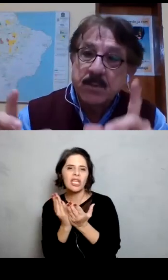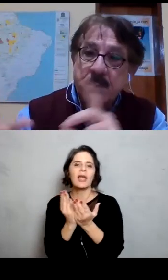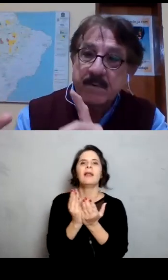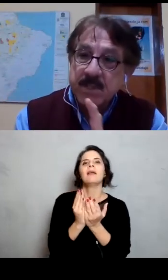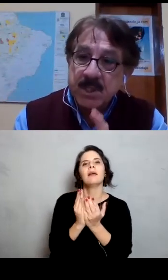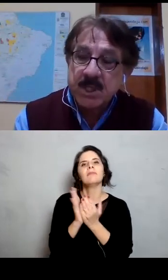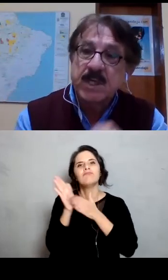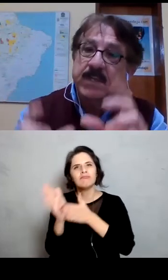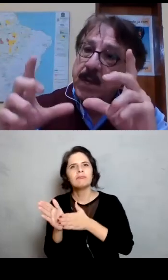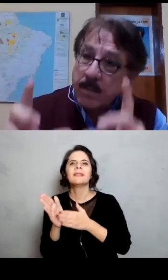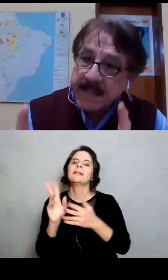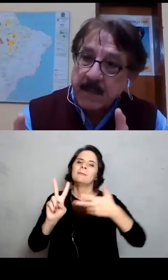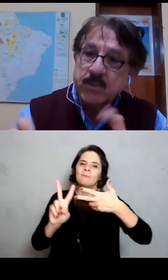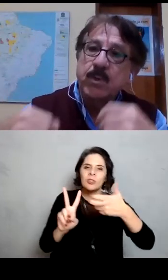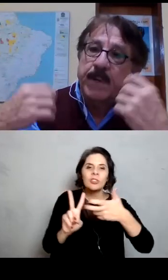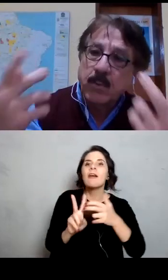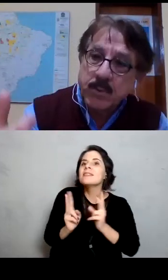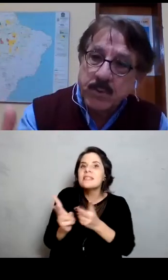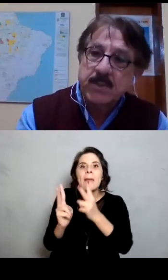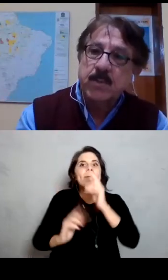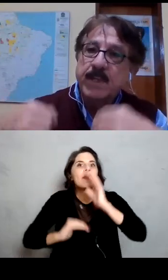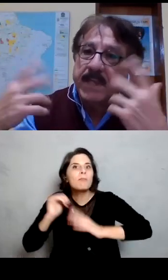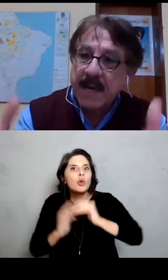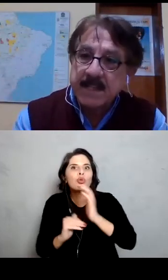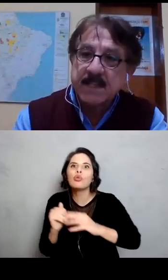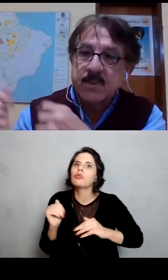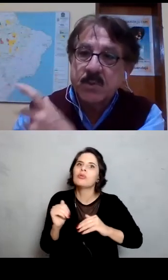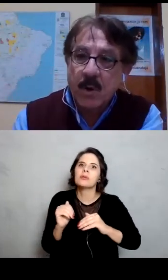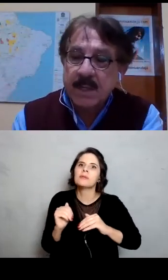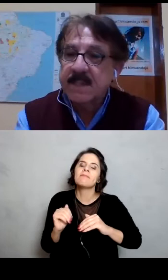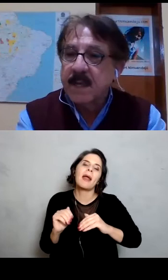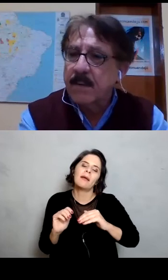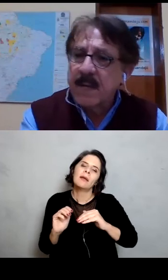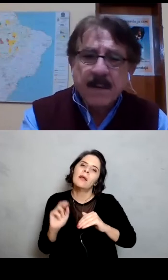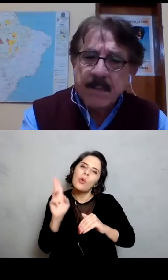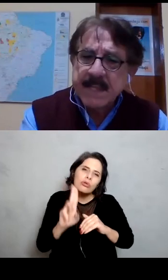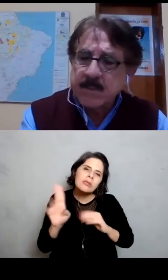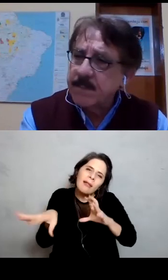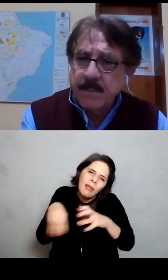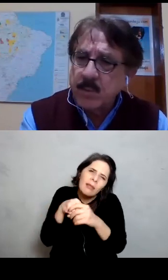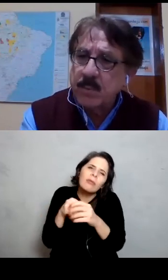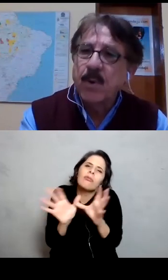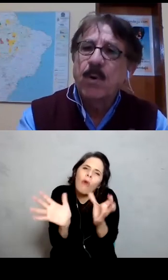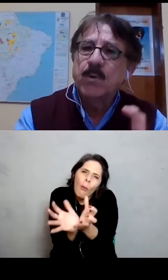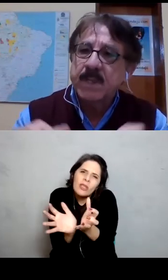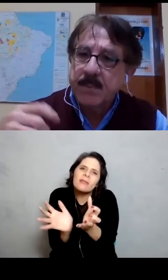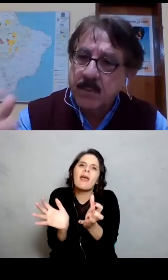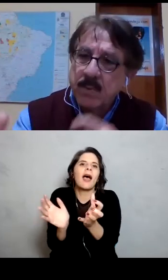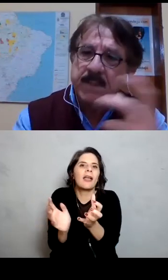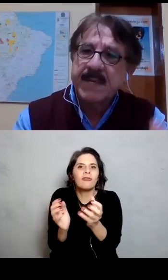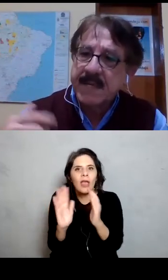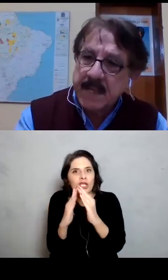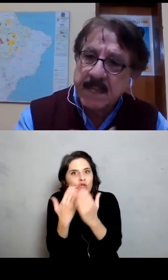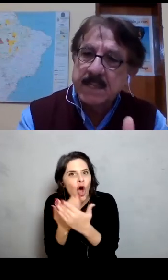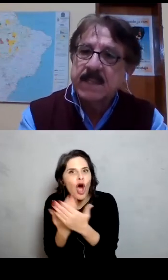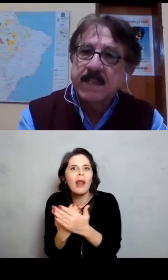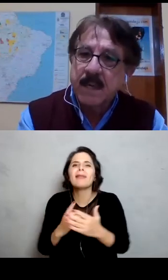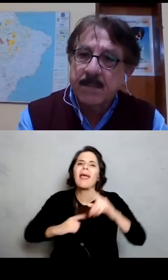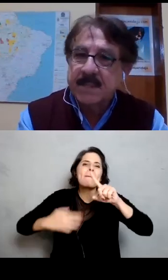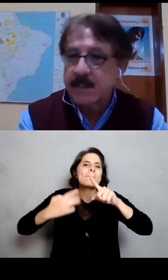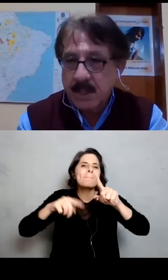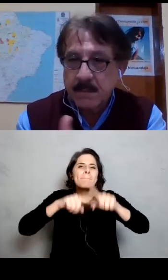autor, poderia estar, mas é porque esse autor está envolvido em várias obras, eu estou pondo 2 ali, e sempre obras com muita informação histórica,